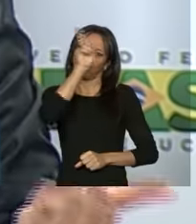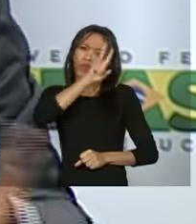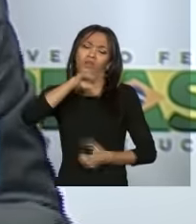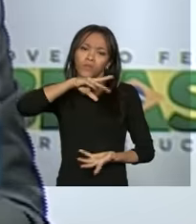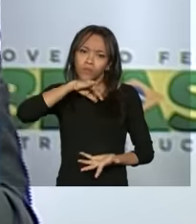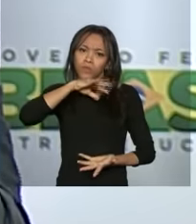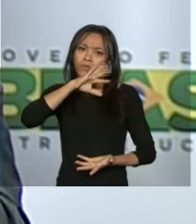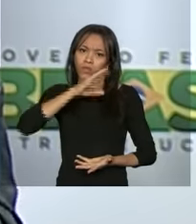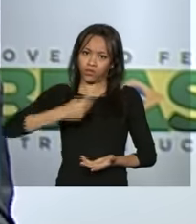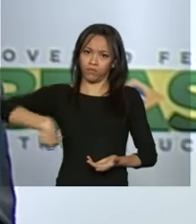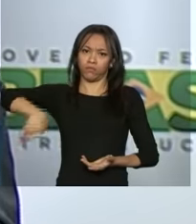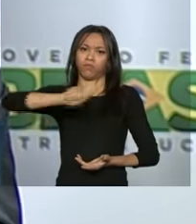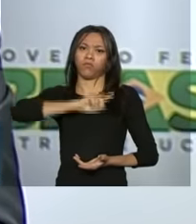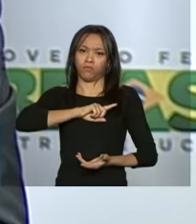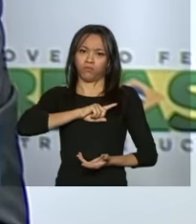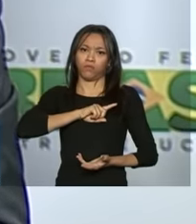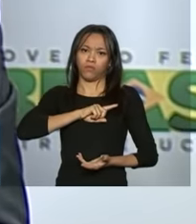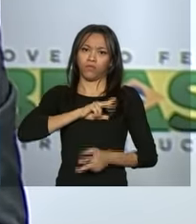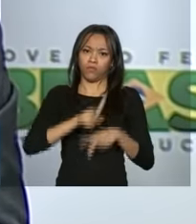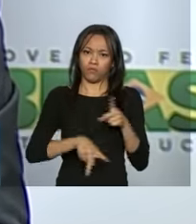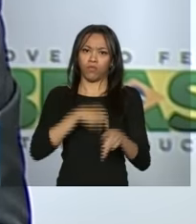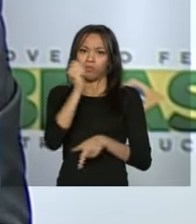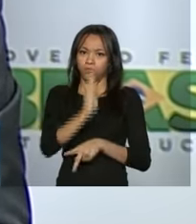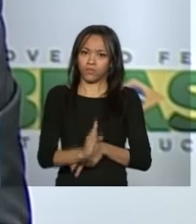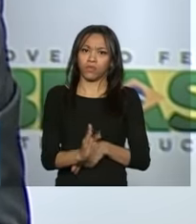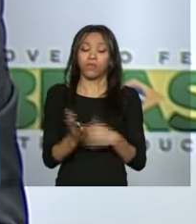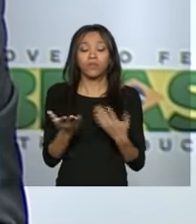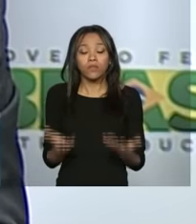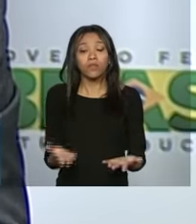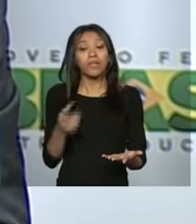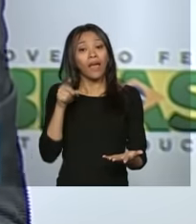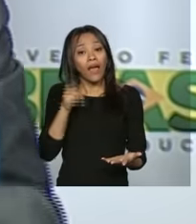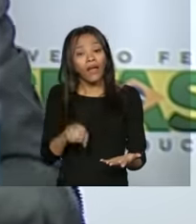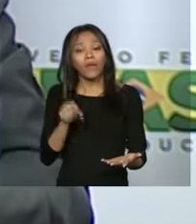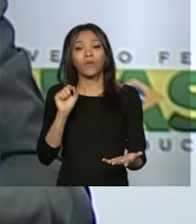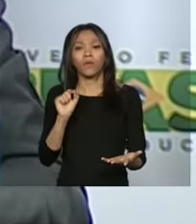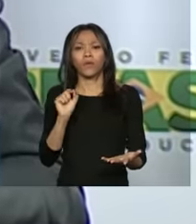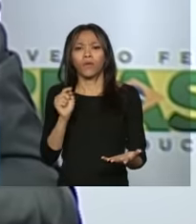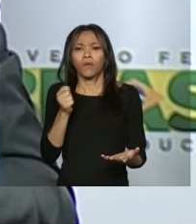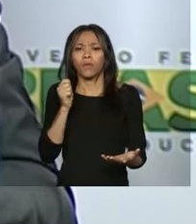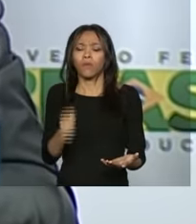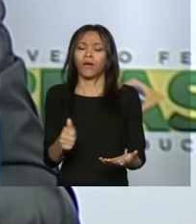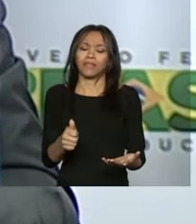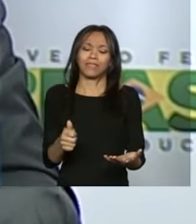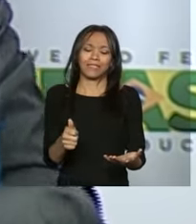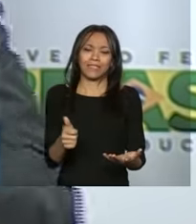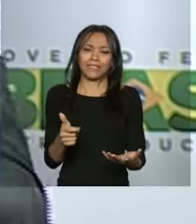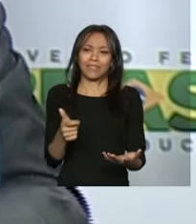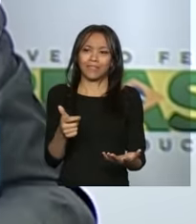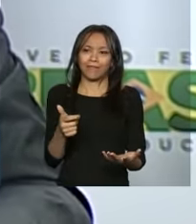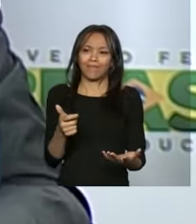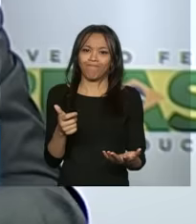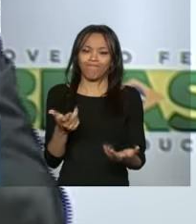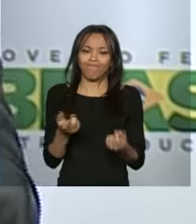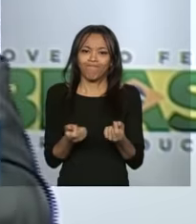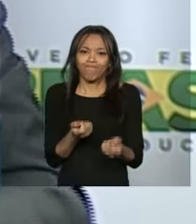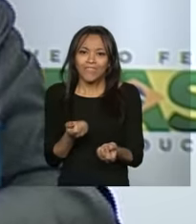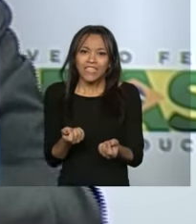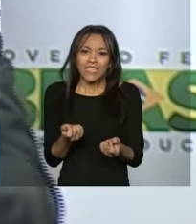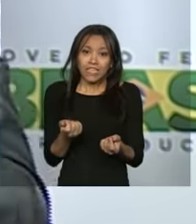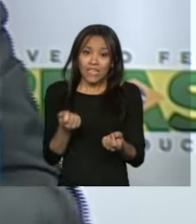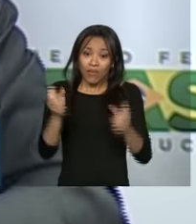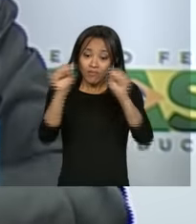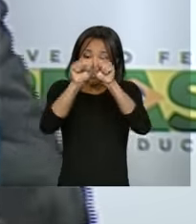muito ruim da nossa história mas envolve eh desmontar quase que uma que uma prática que ia